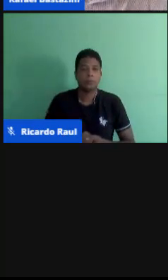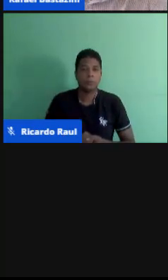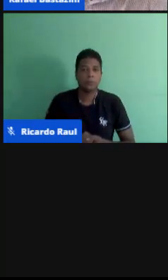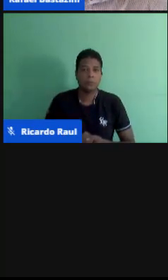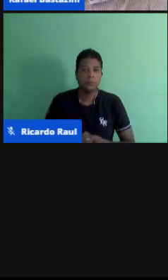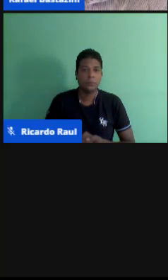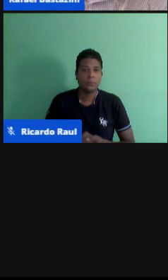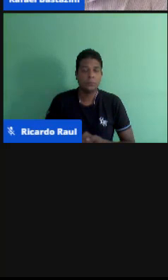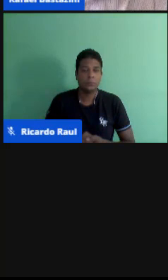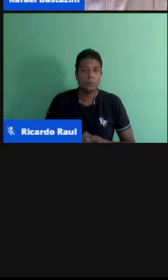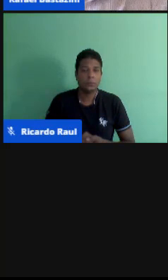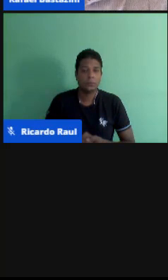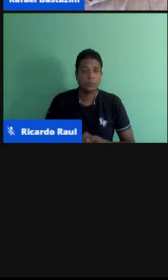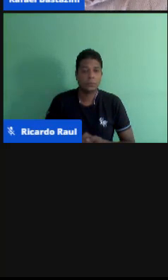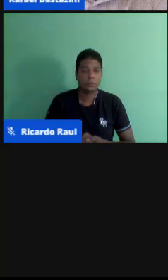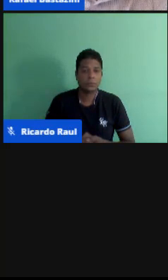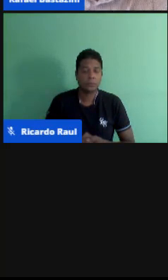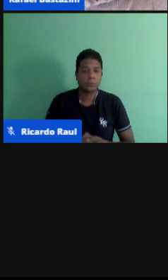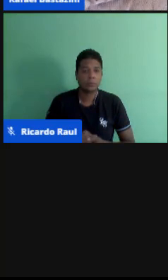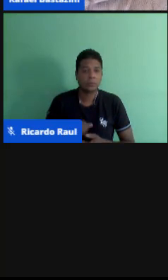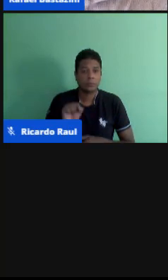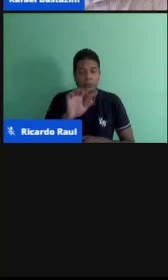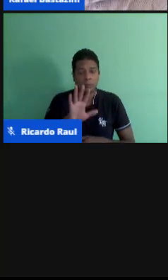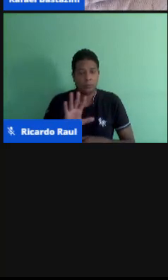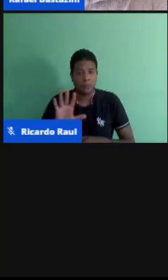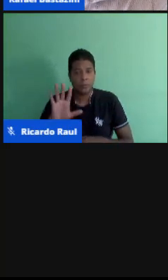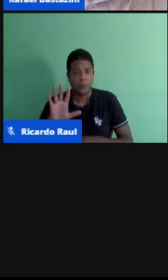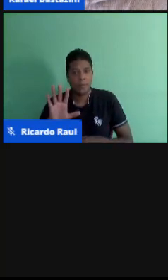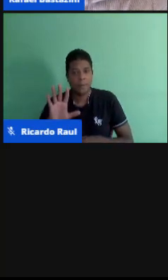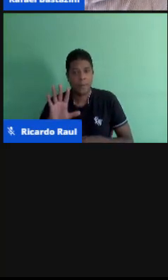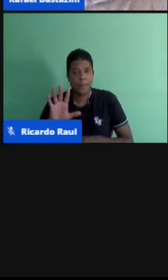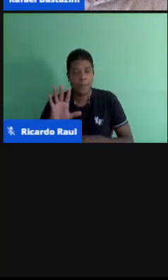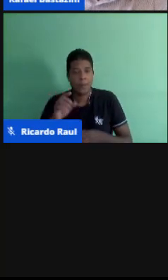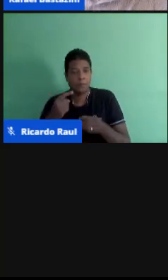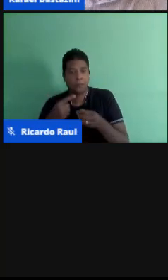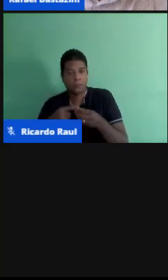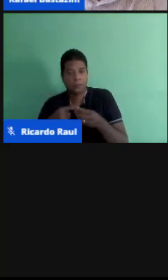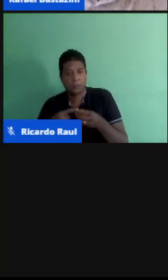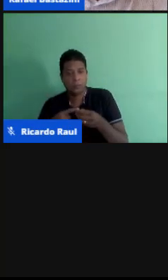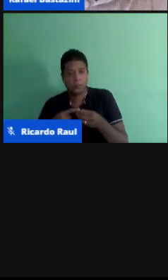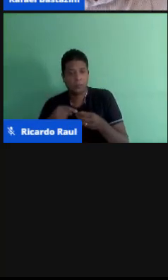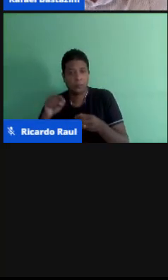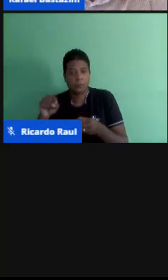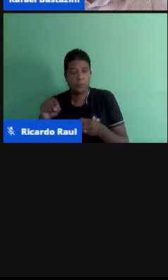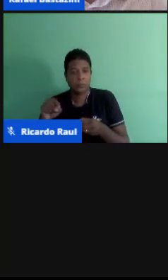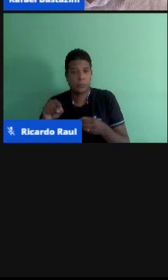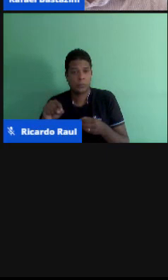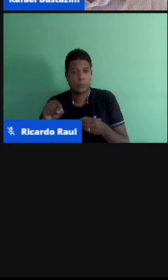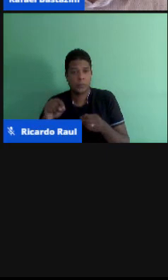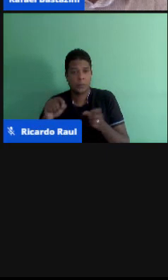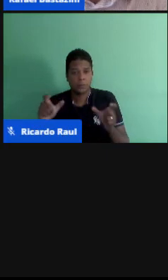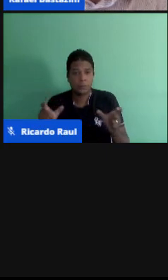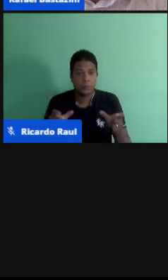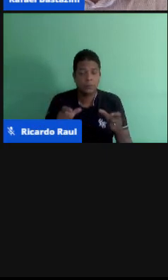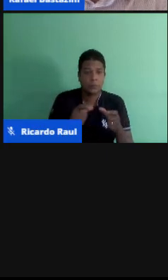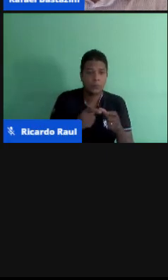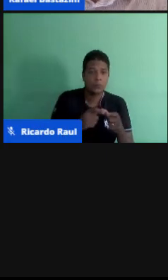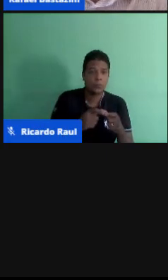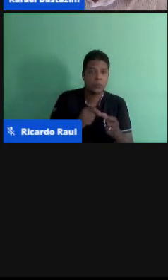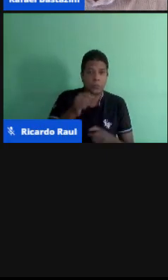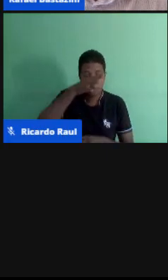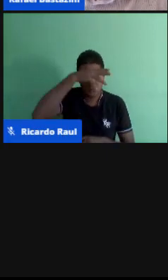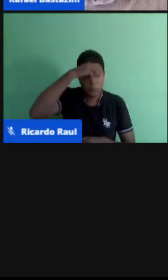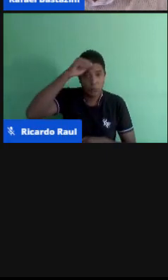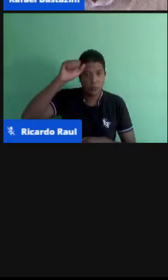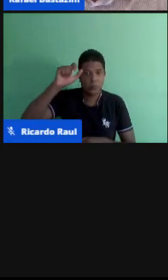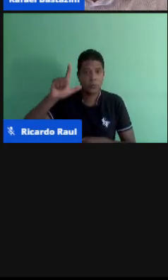na escala do estado, né? Então, a gente sai da escala do município, da escala local, e vai para uma escala mais regional, da escala do estado do Mato Grosso